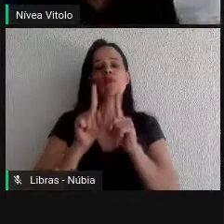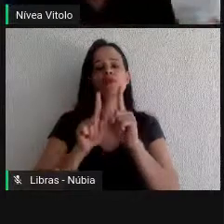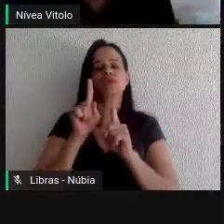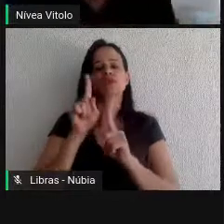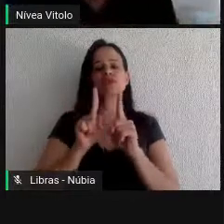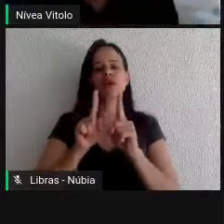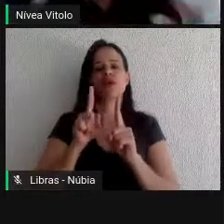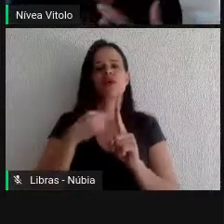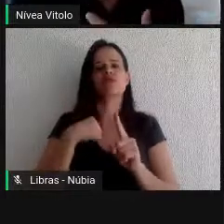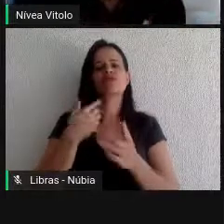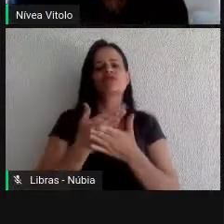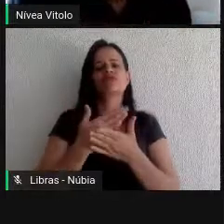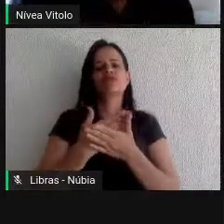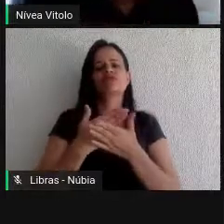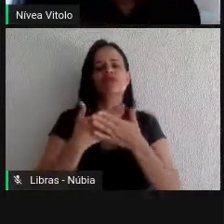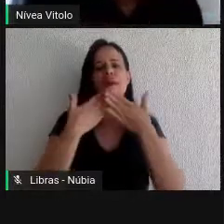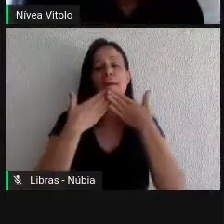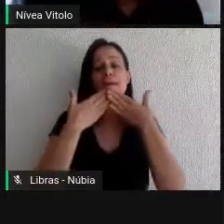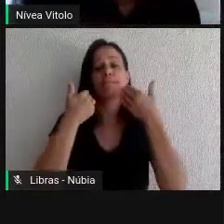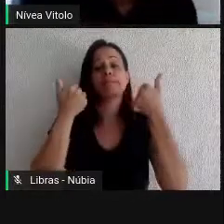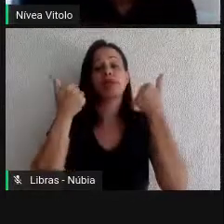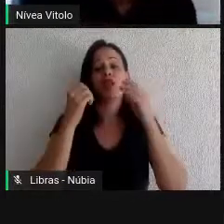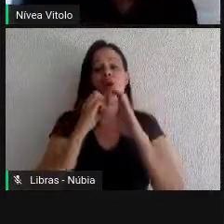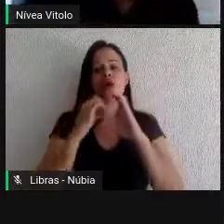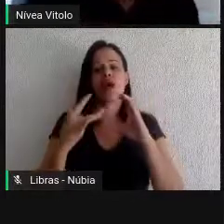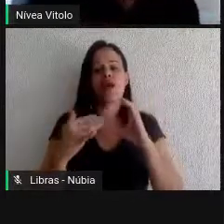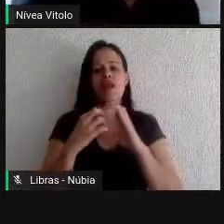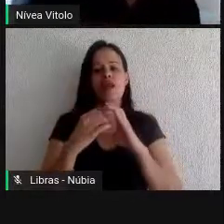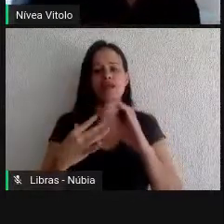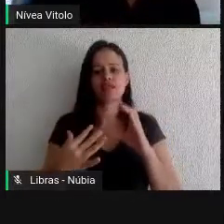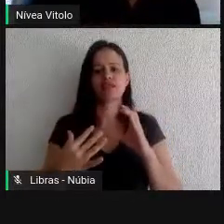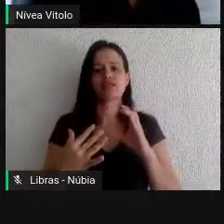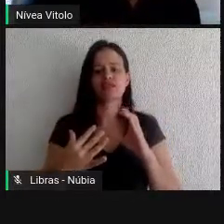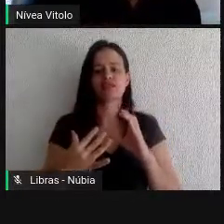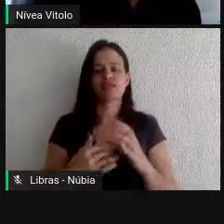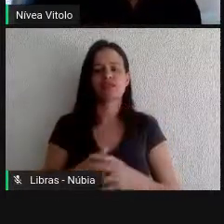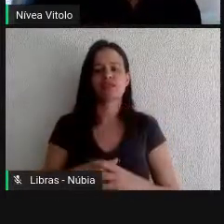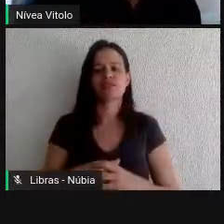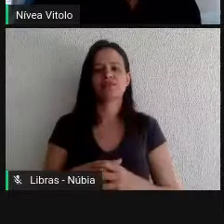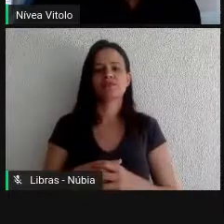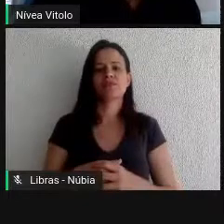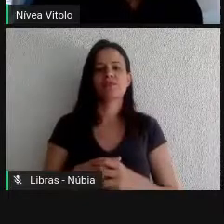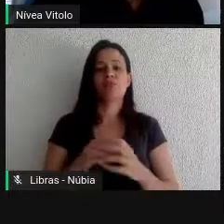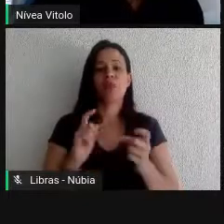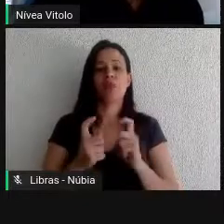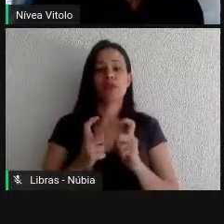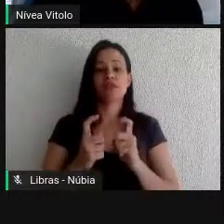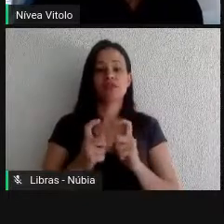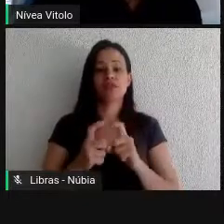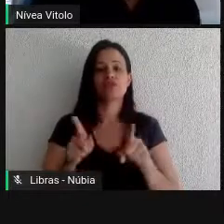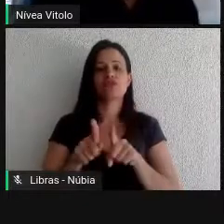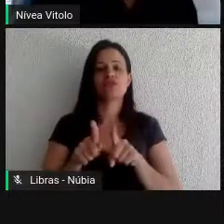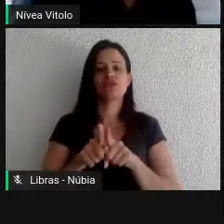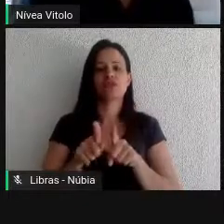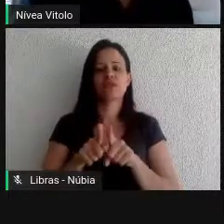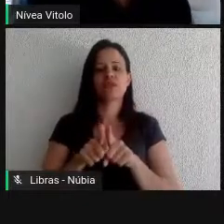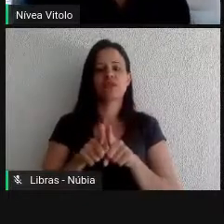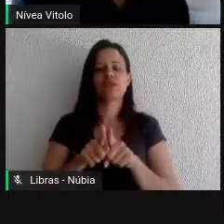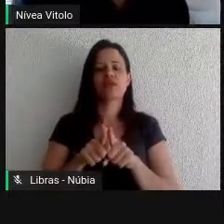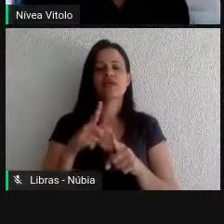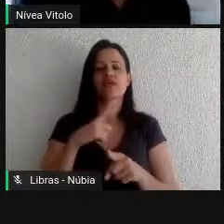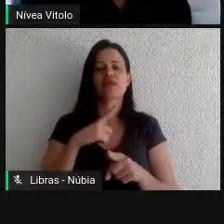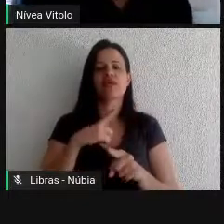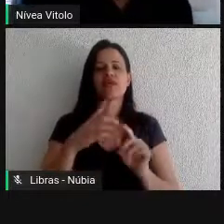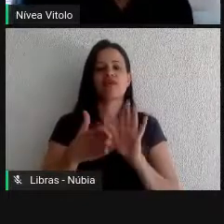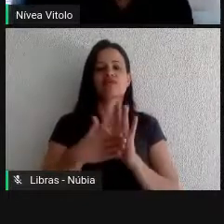eu quis estudar melhor as características dessa política distributiva. O Executivo também tem uma